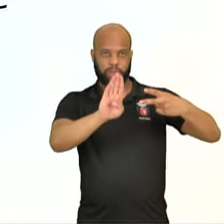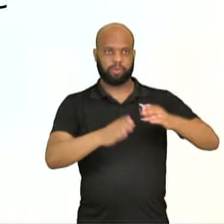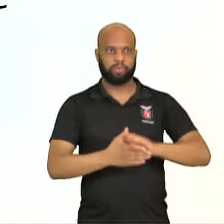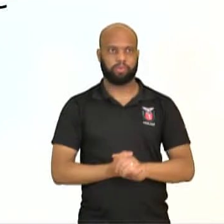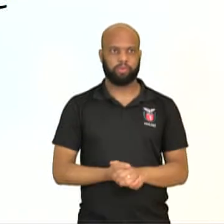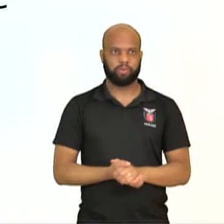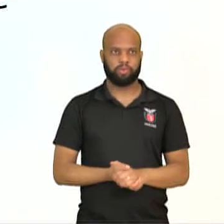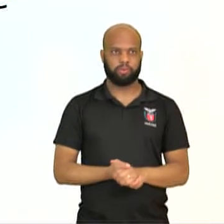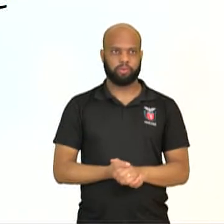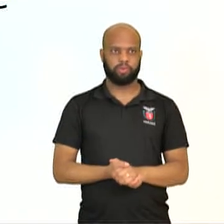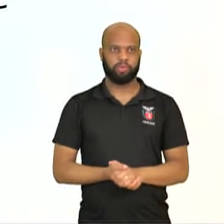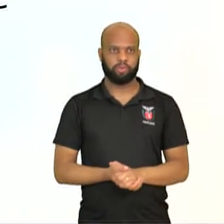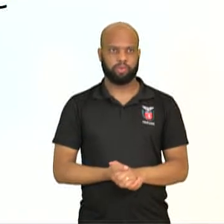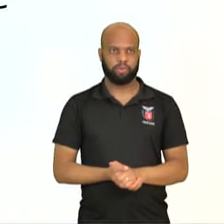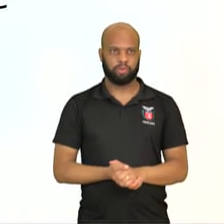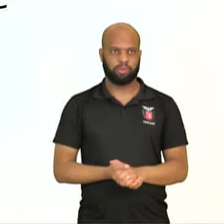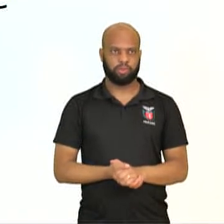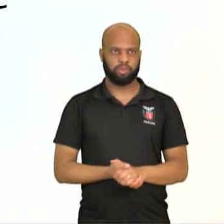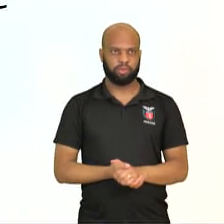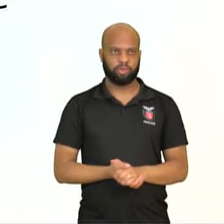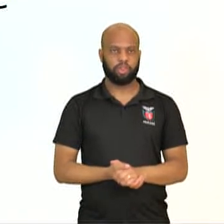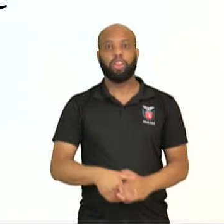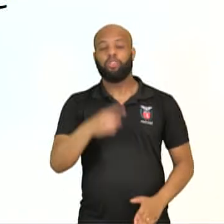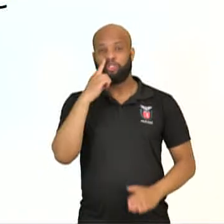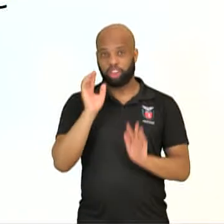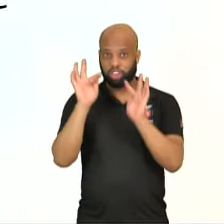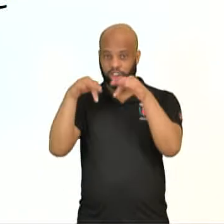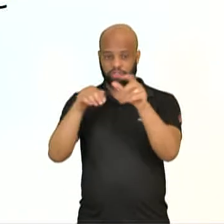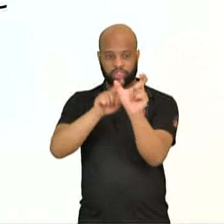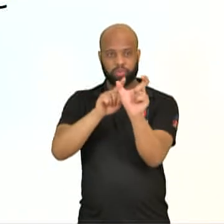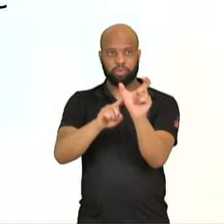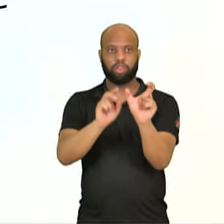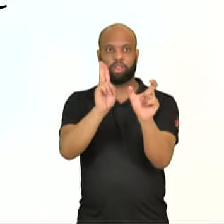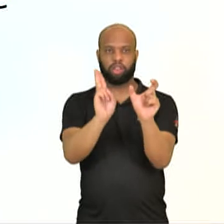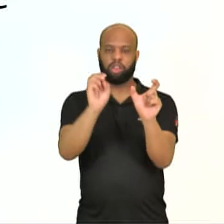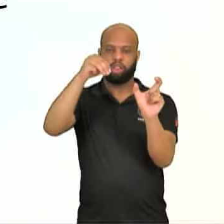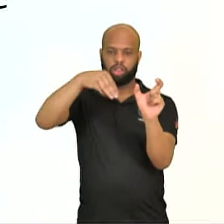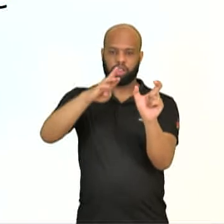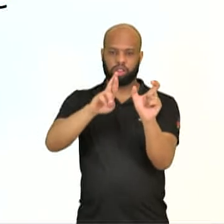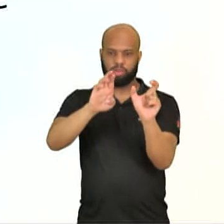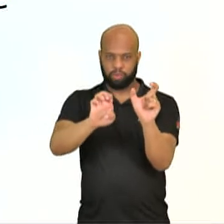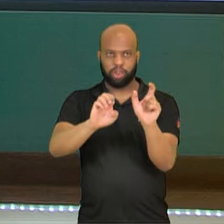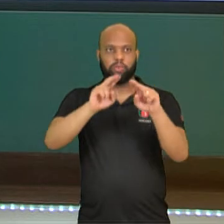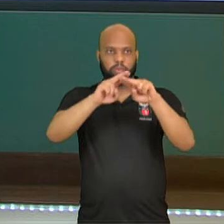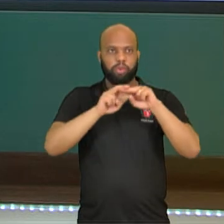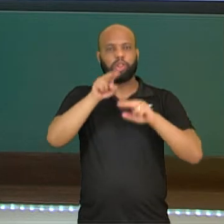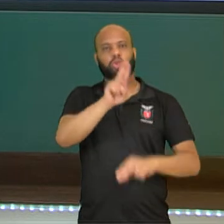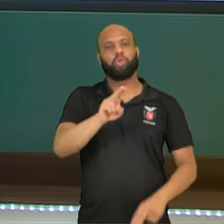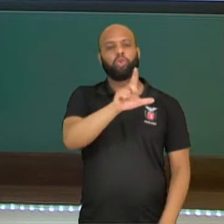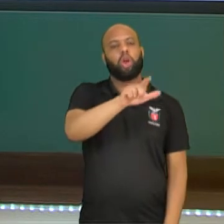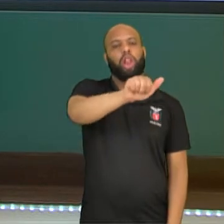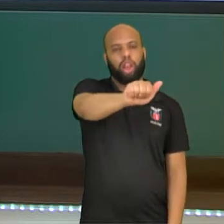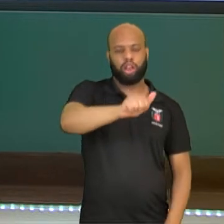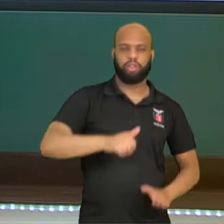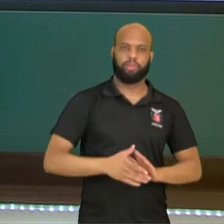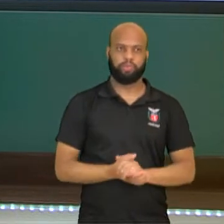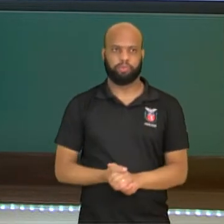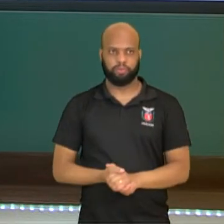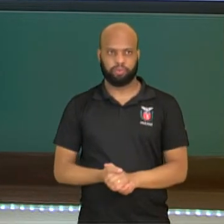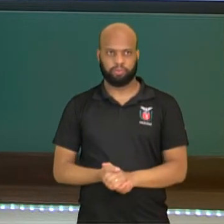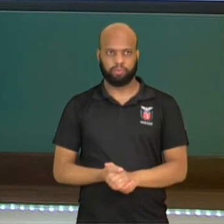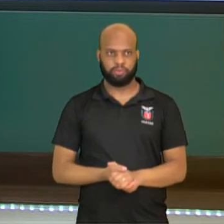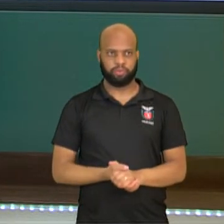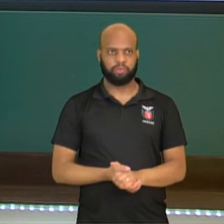escaladores subieron hasta la cumbre, ó, terminação no umbre ali, ó, então, artigo feminino,